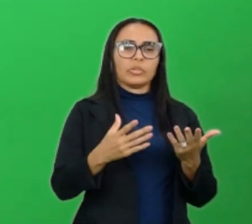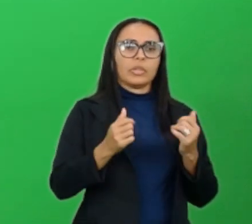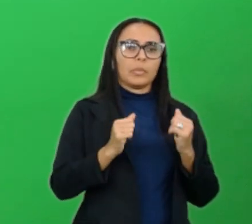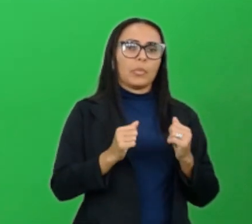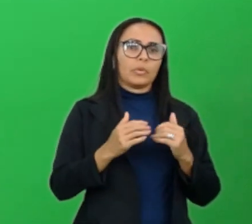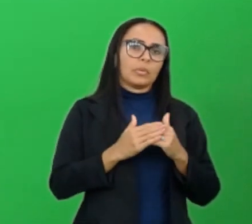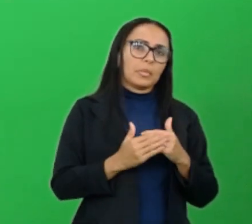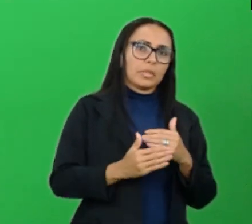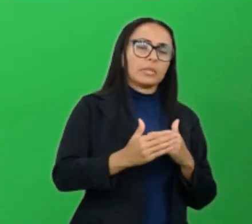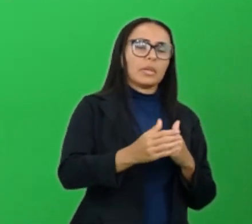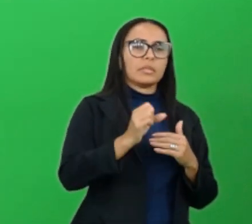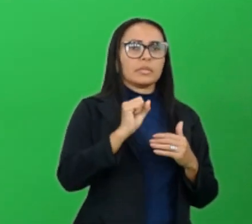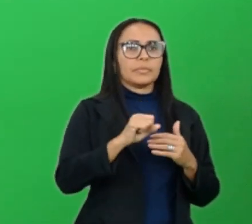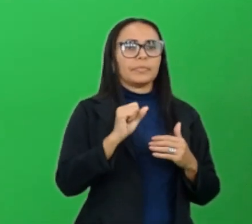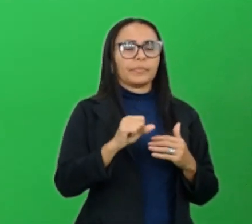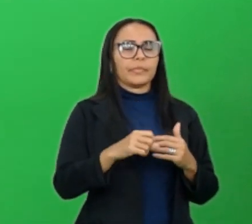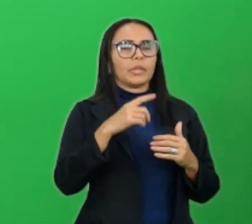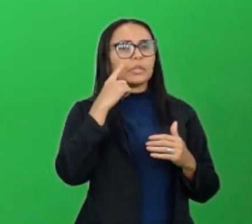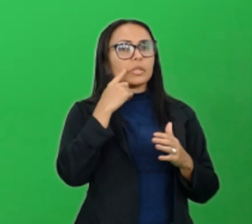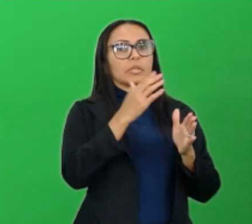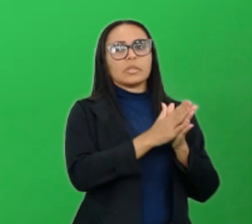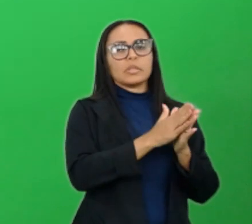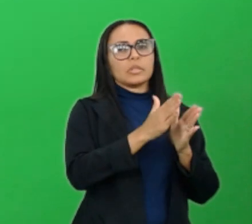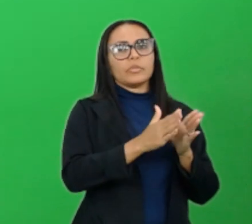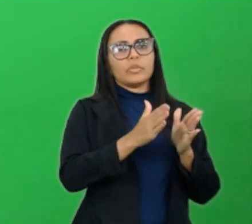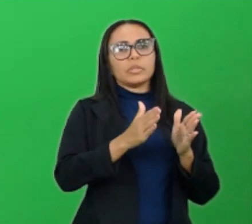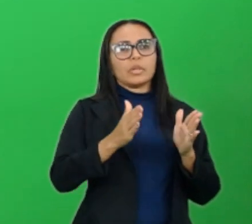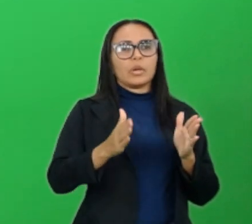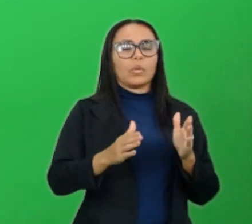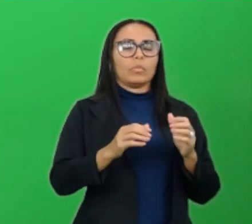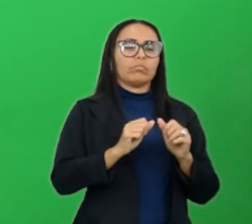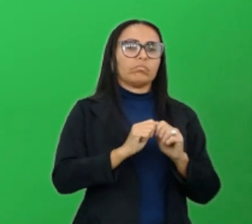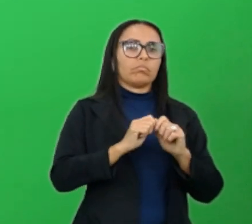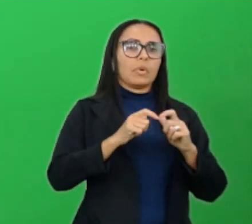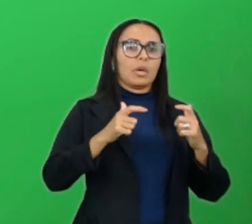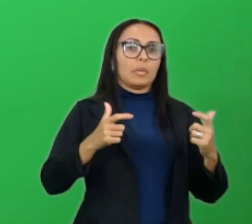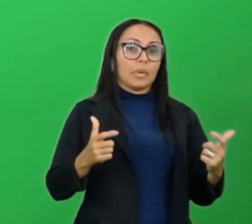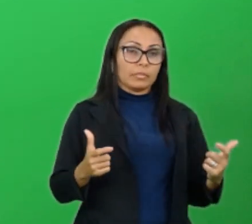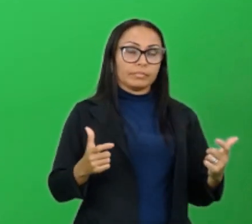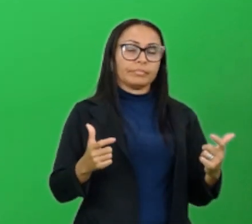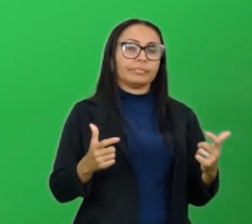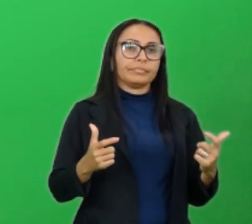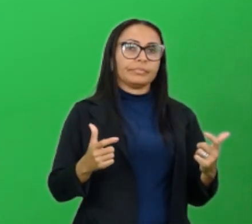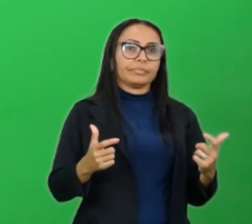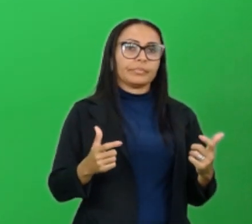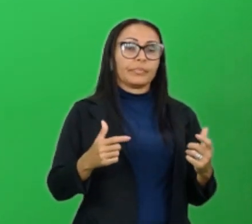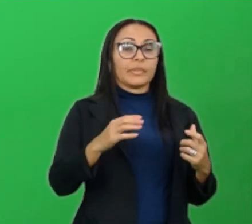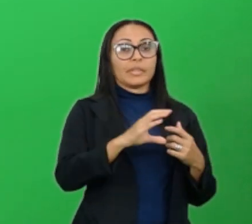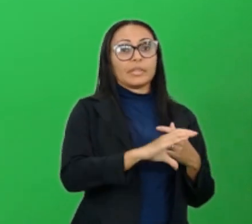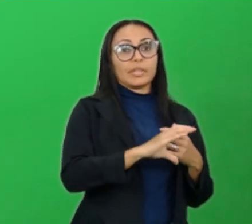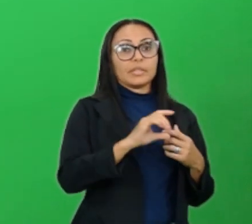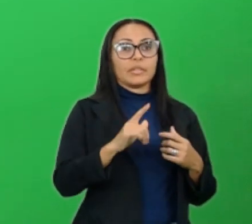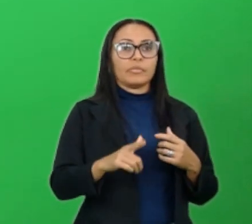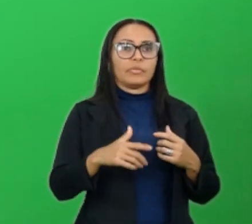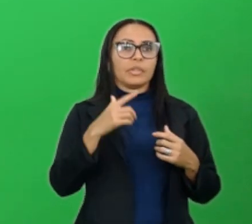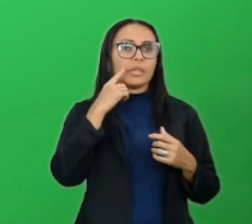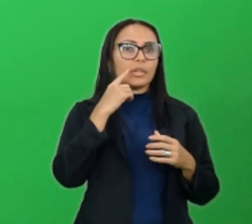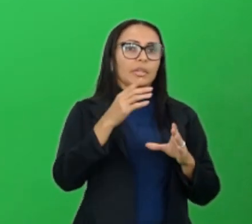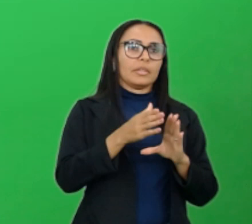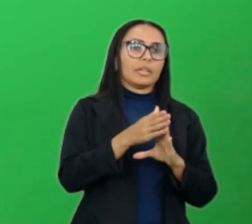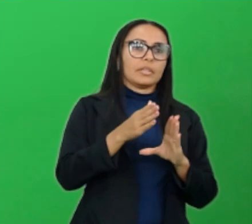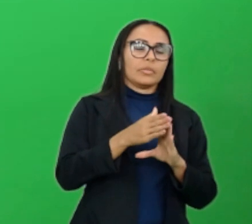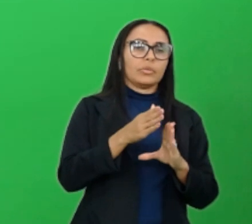uma subdivisão ampla, que classifica os indicadores de inovação